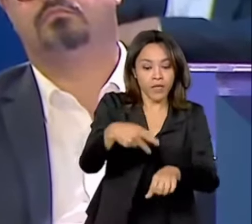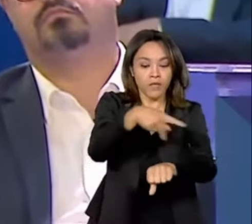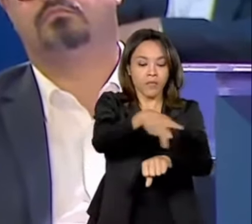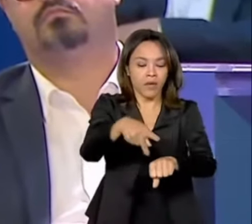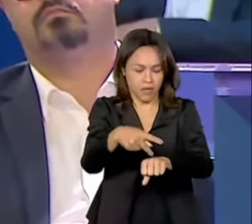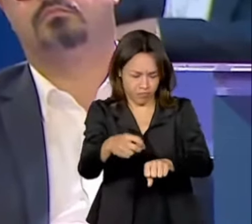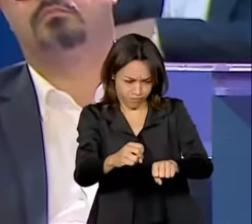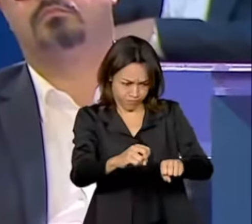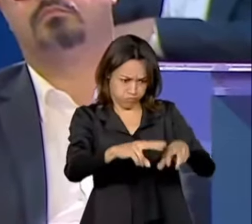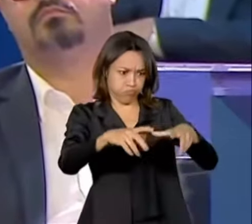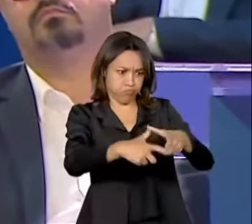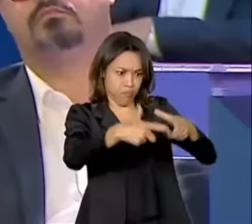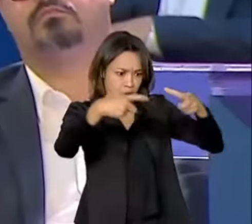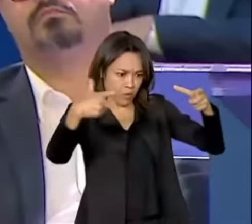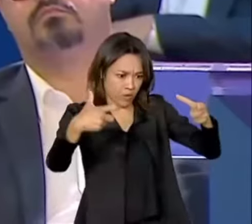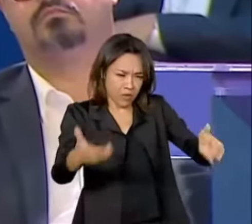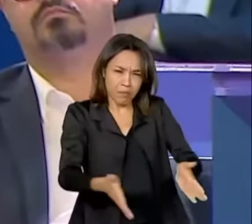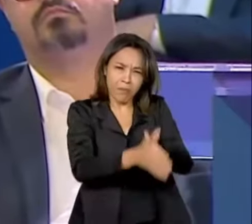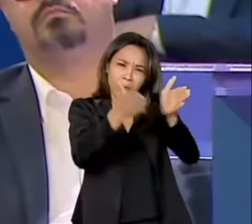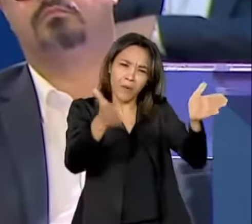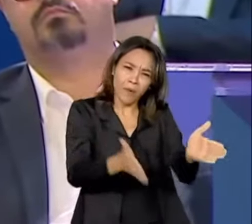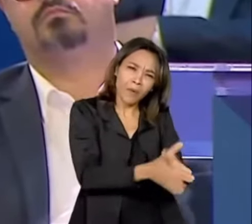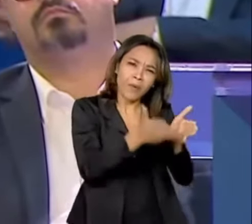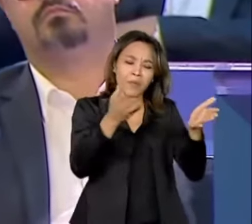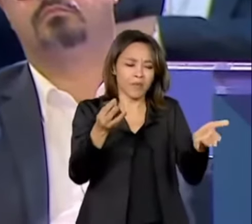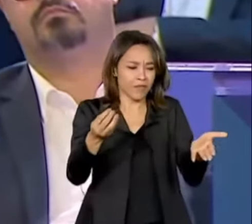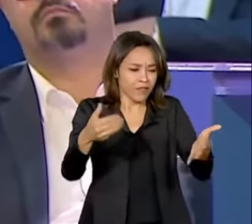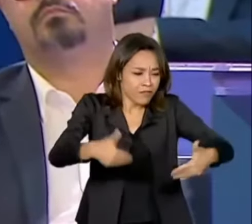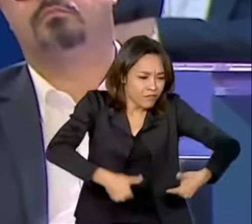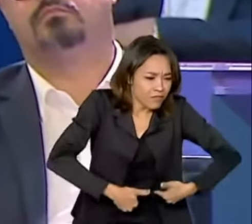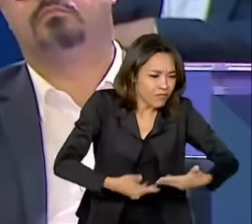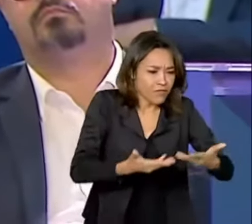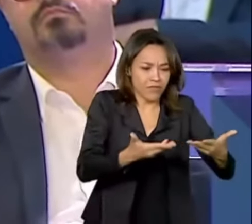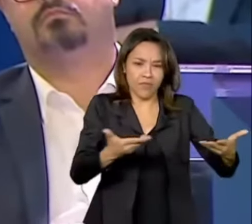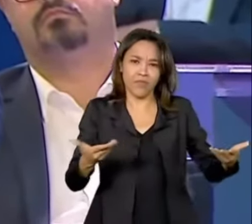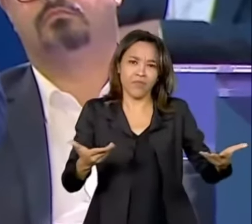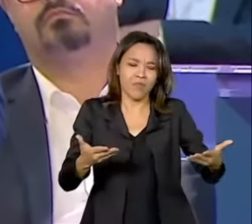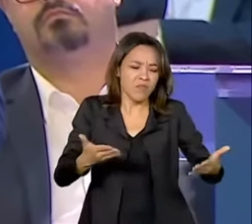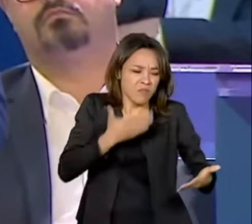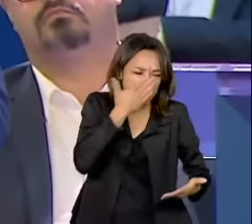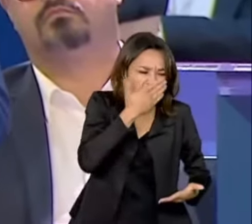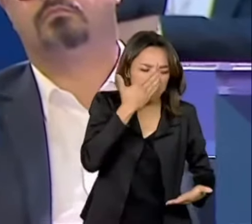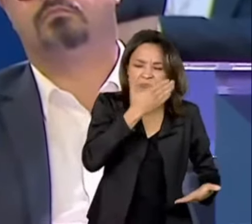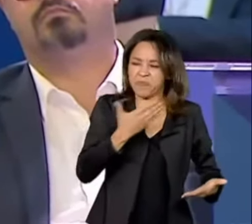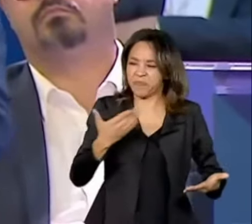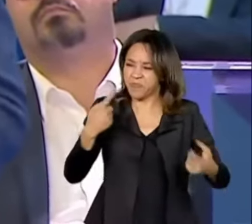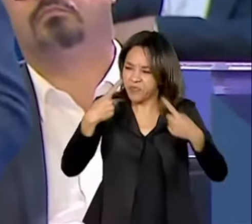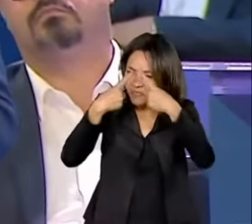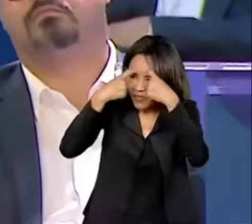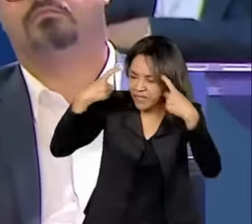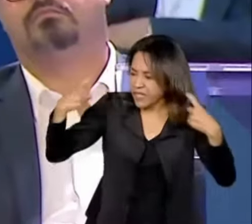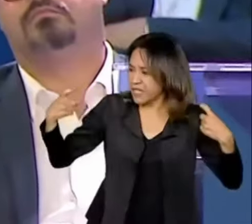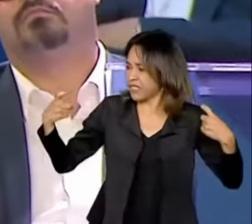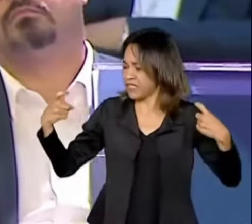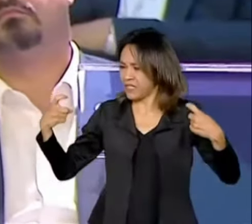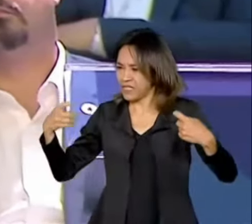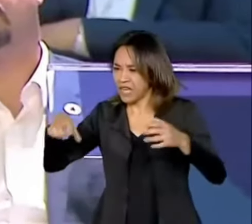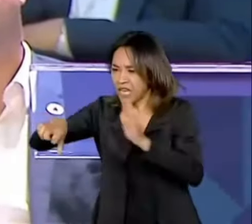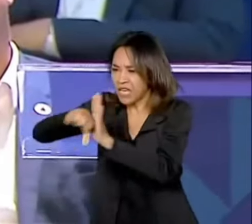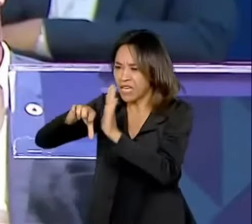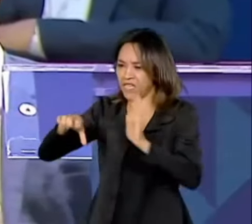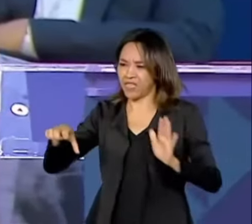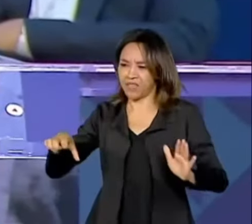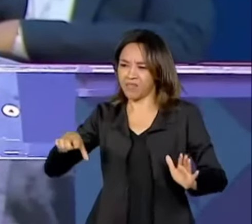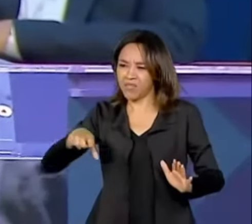É pobreza, é desnutrição, é prostituição, é violência, é crime, é tudo que não